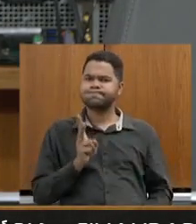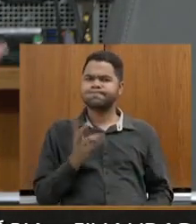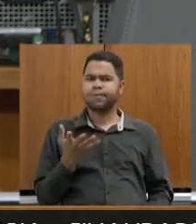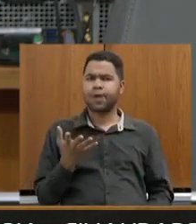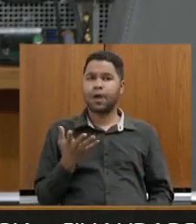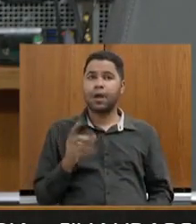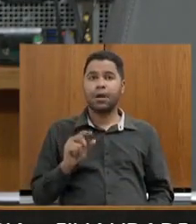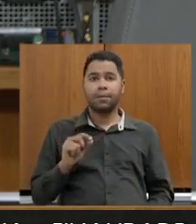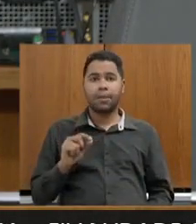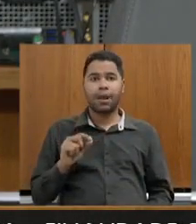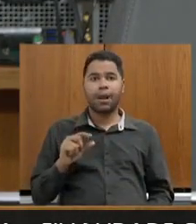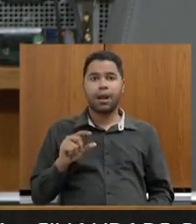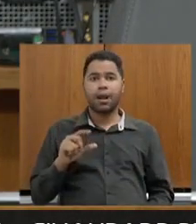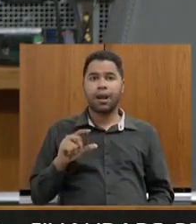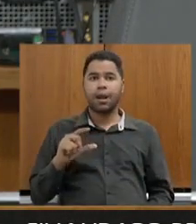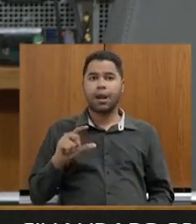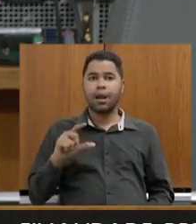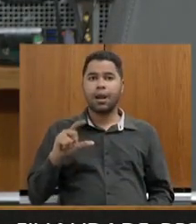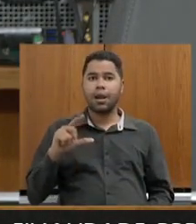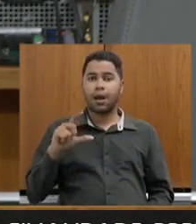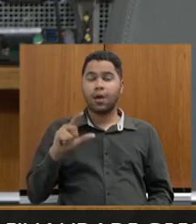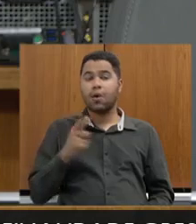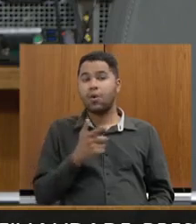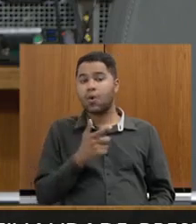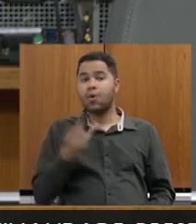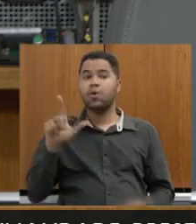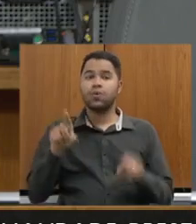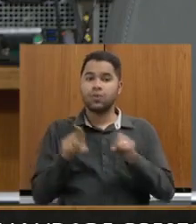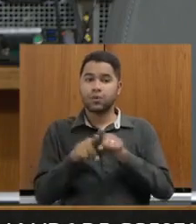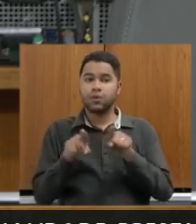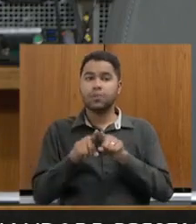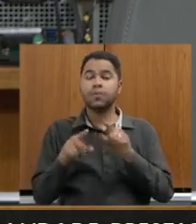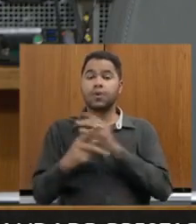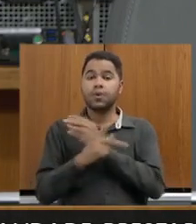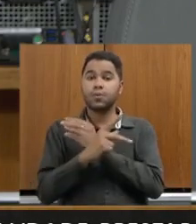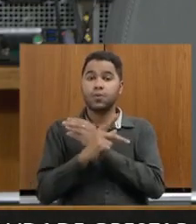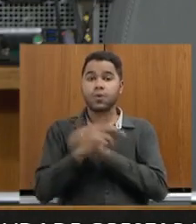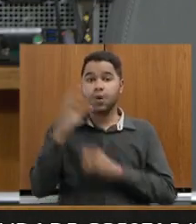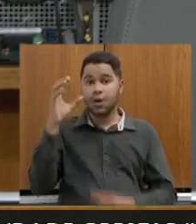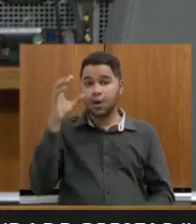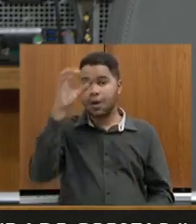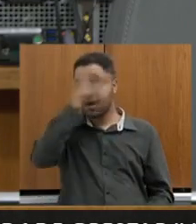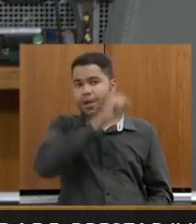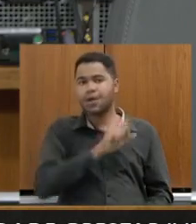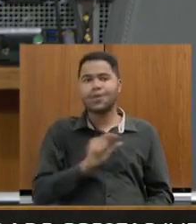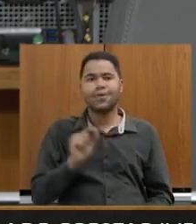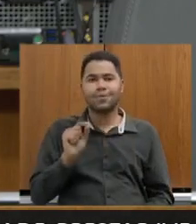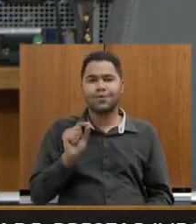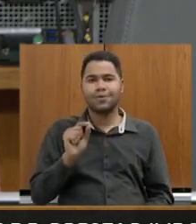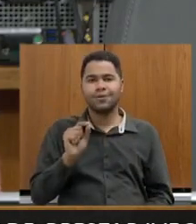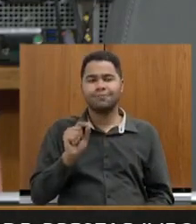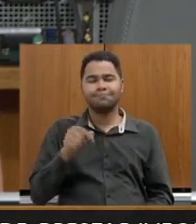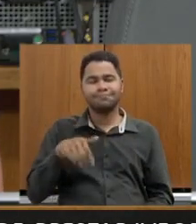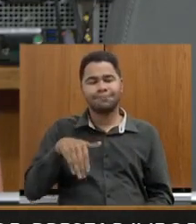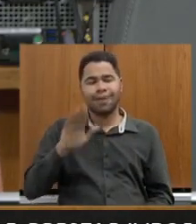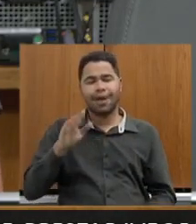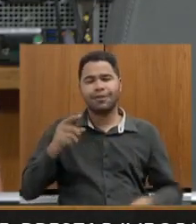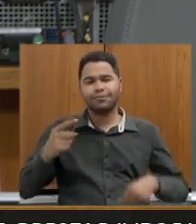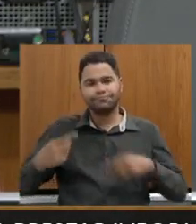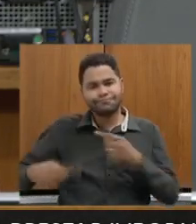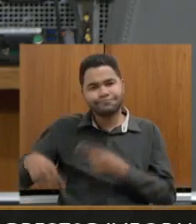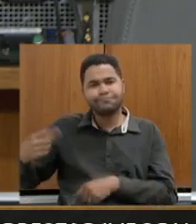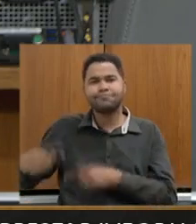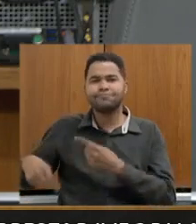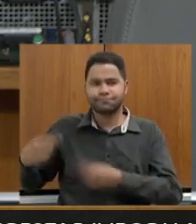até vem aumentando esse aporte nascer uma outra coisa também que a polícia civil apreendeu fazer foi um pouco mais de política